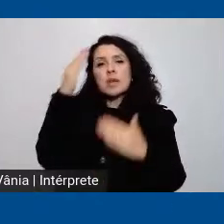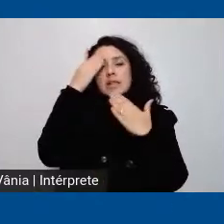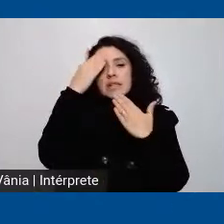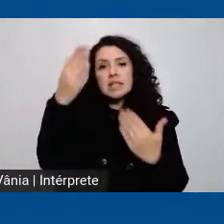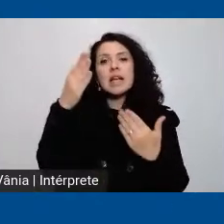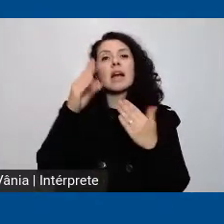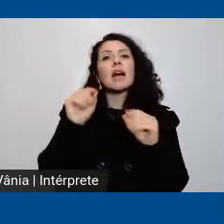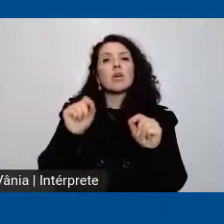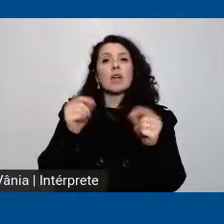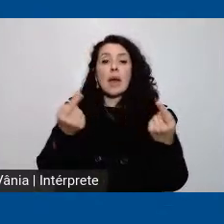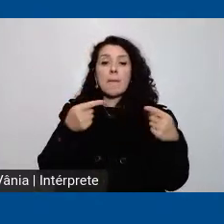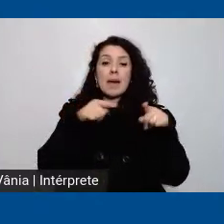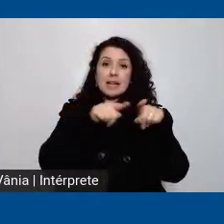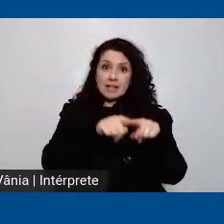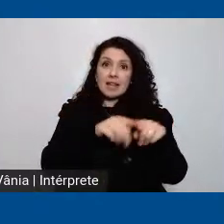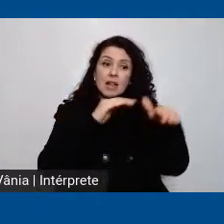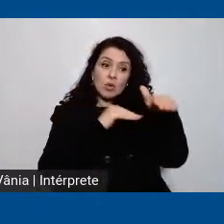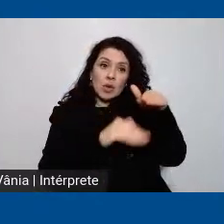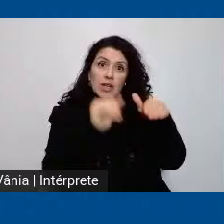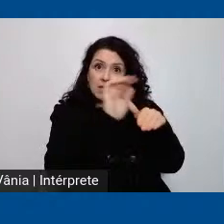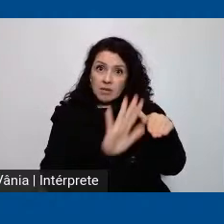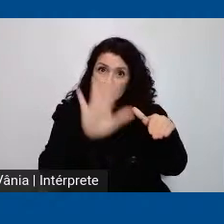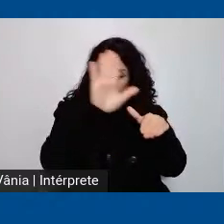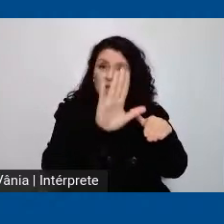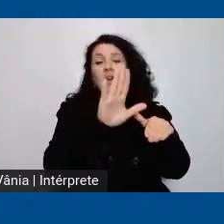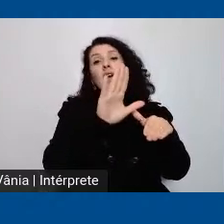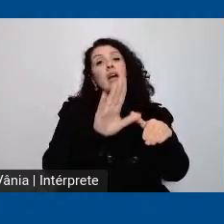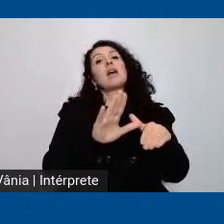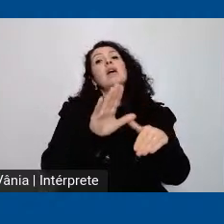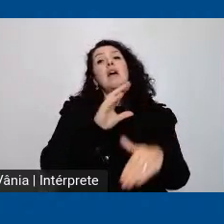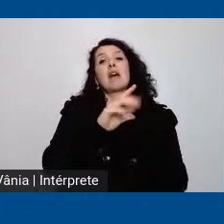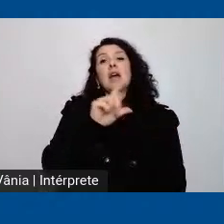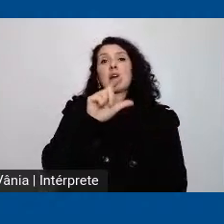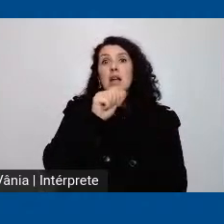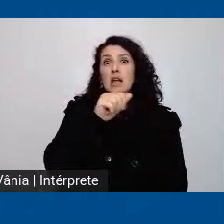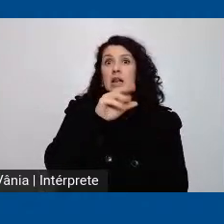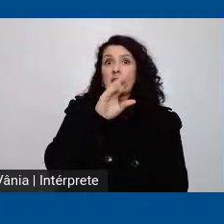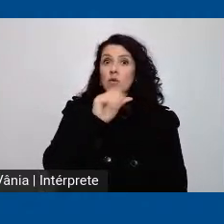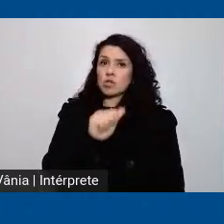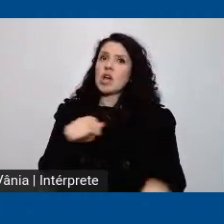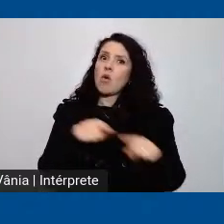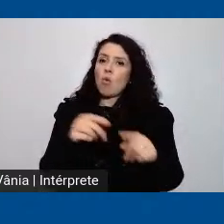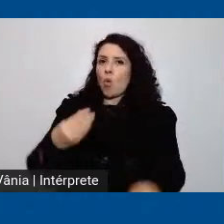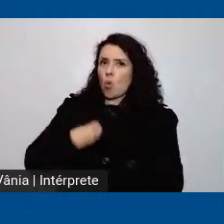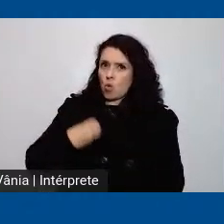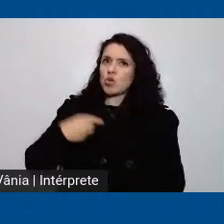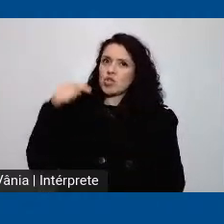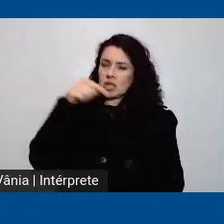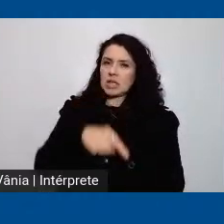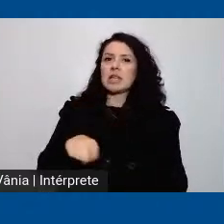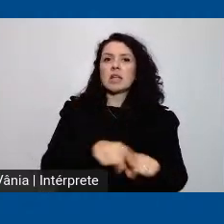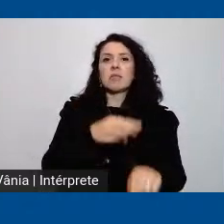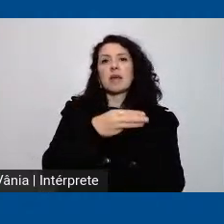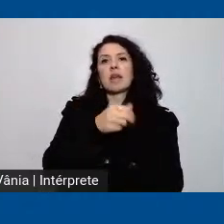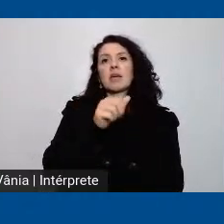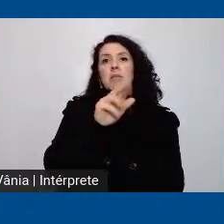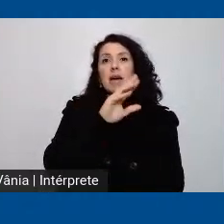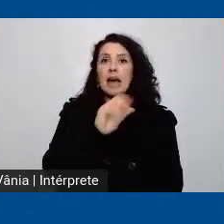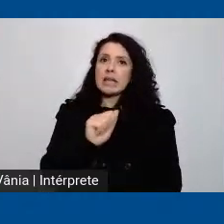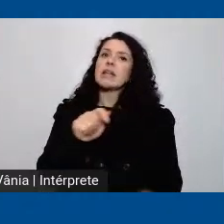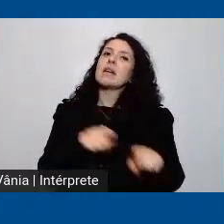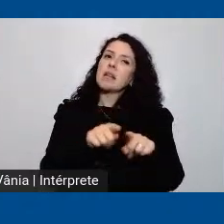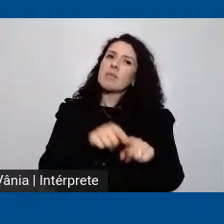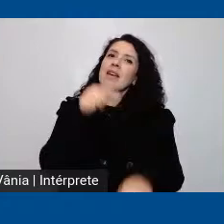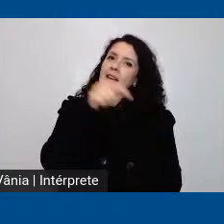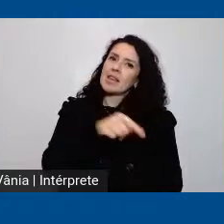minhas parceiras do Arquivo Nacional, Elizabeth Brea, Cláudia Heinemann, que hoje está aqui também, e Maria do Carmo Rainho, também